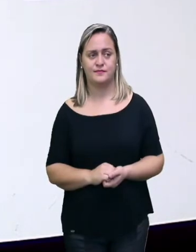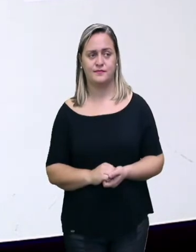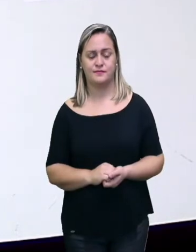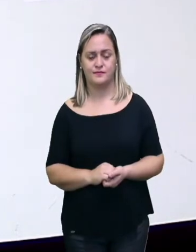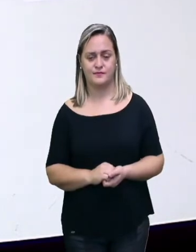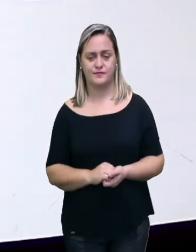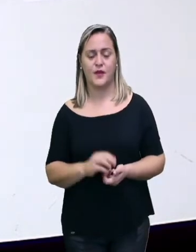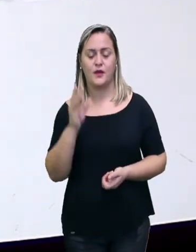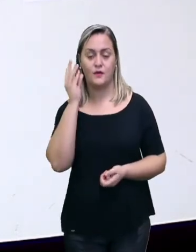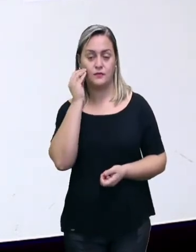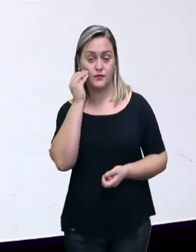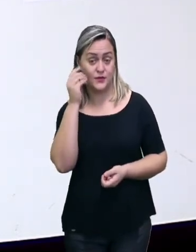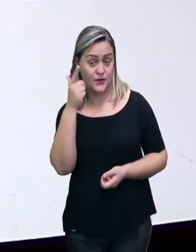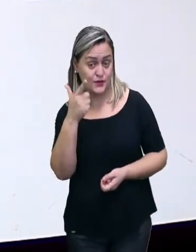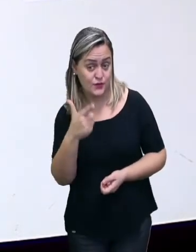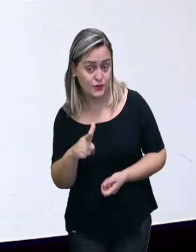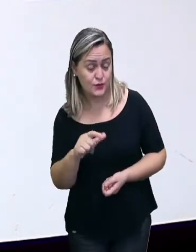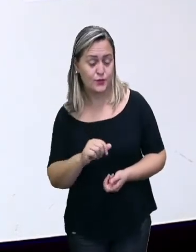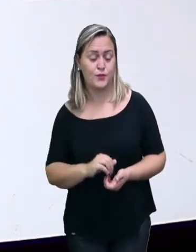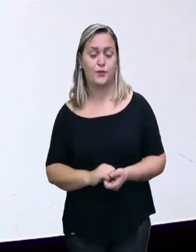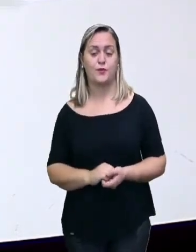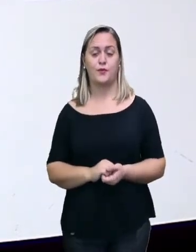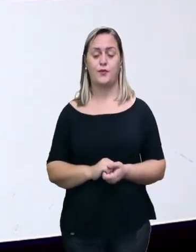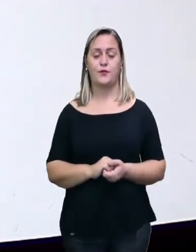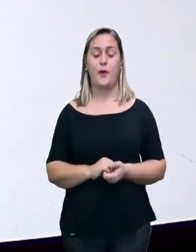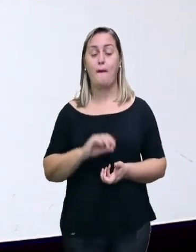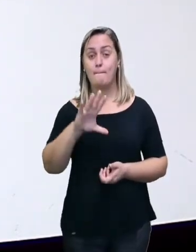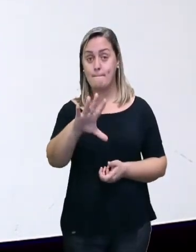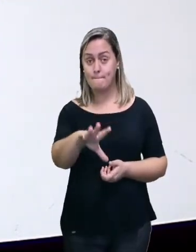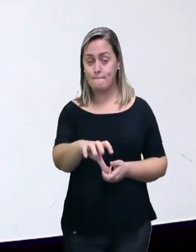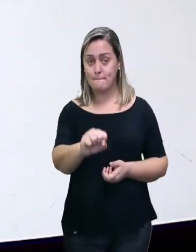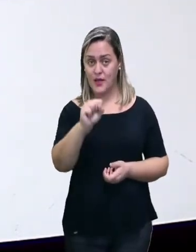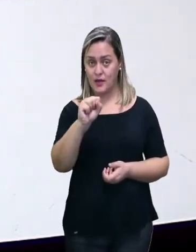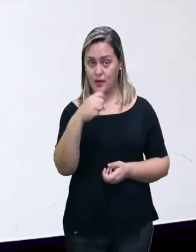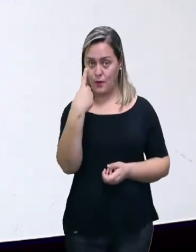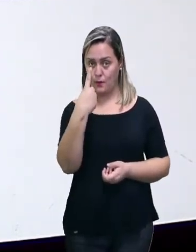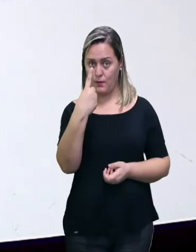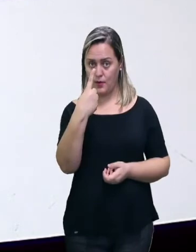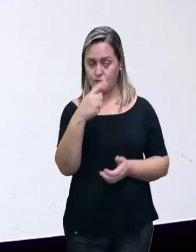Vou tentar novamente. Vou chegar para cá, meu quebra-cabeça.